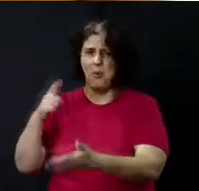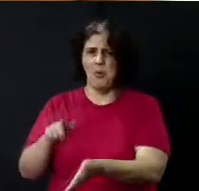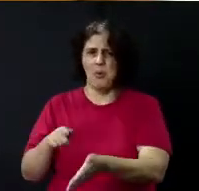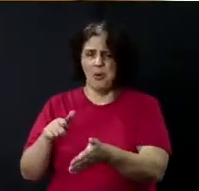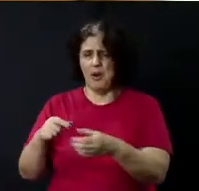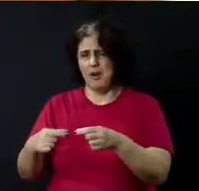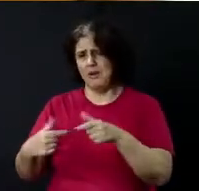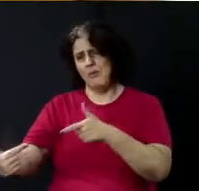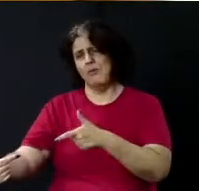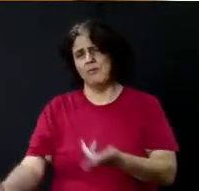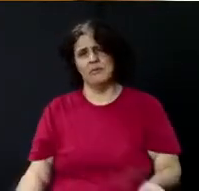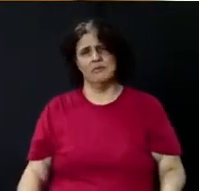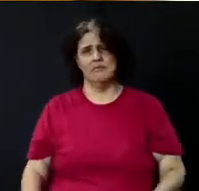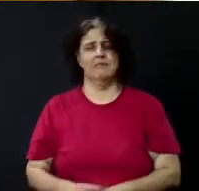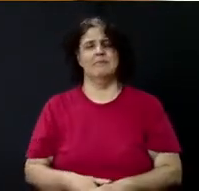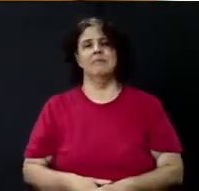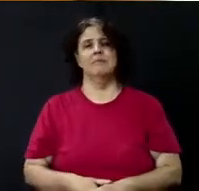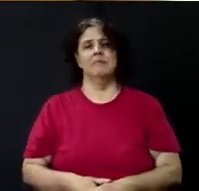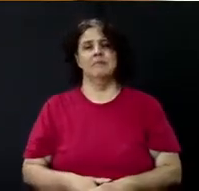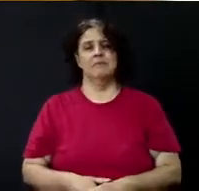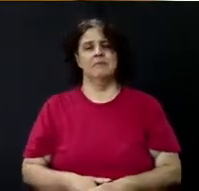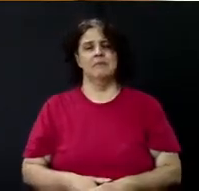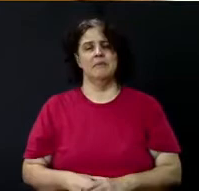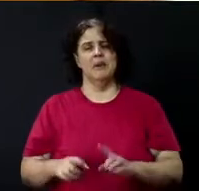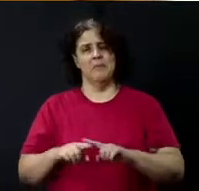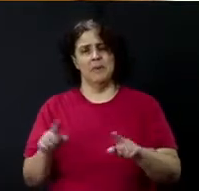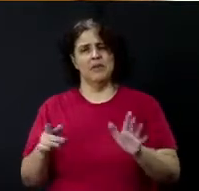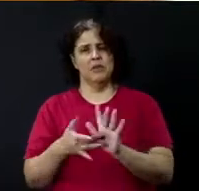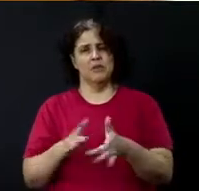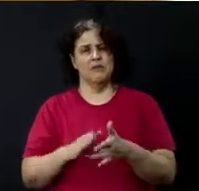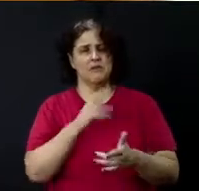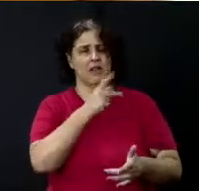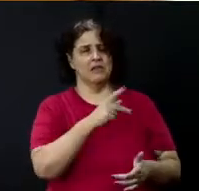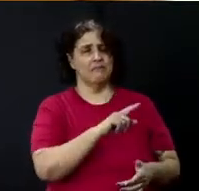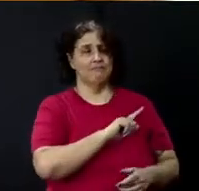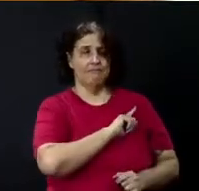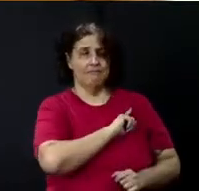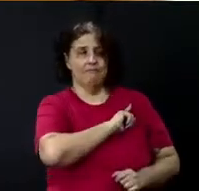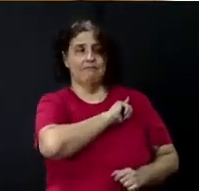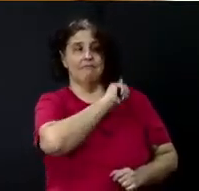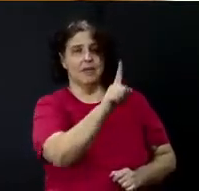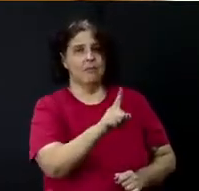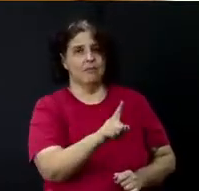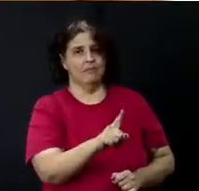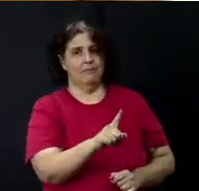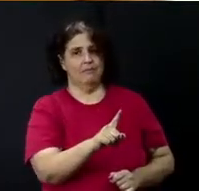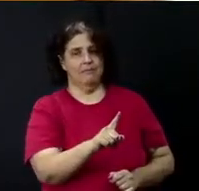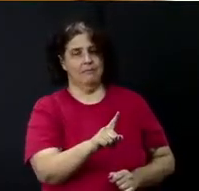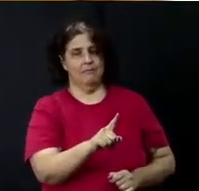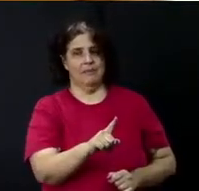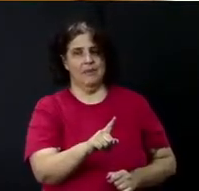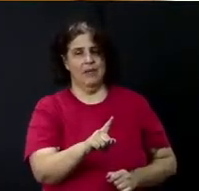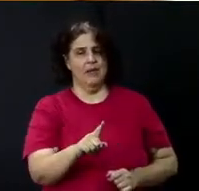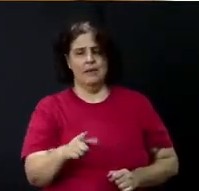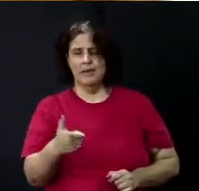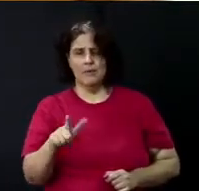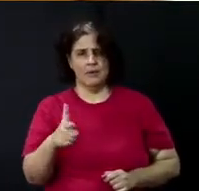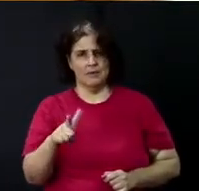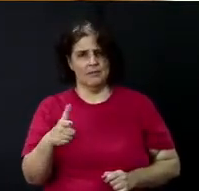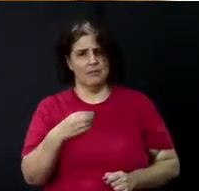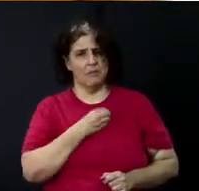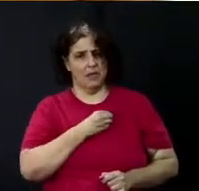não. Veja só, não é que não haja pecados que